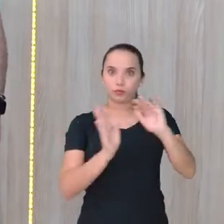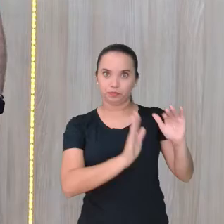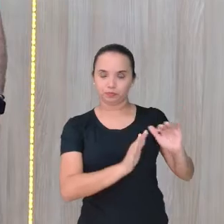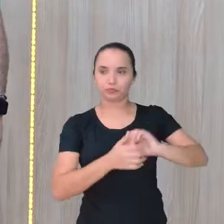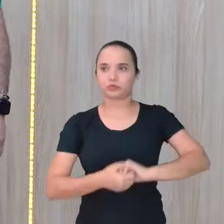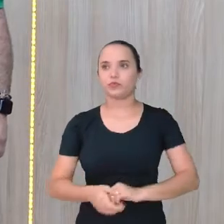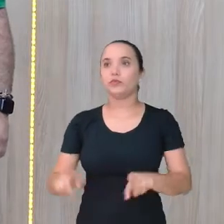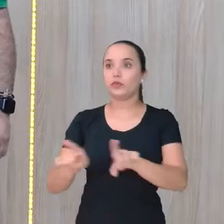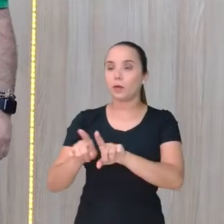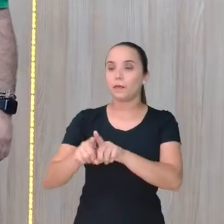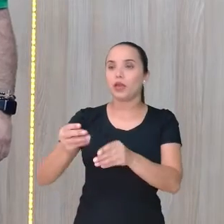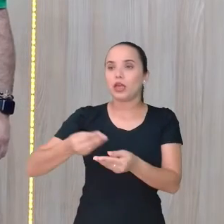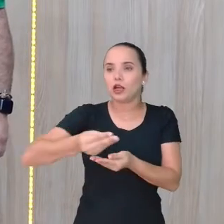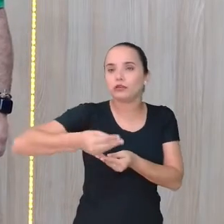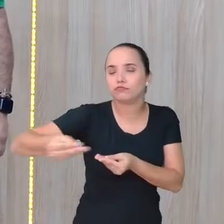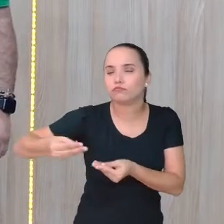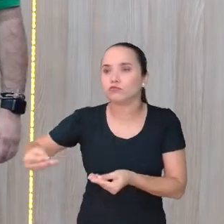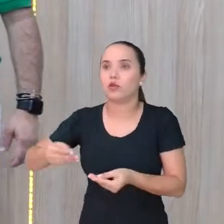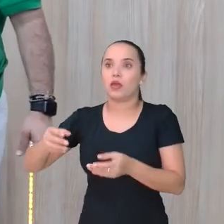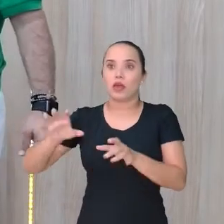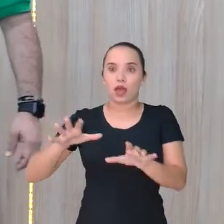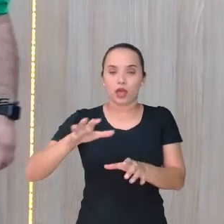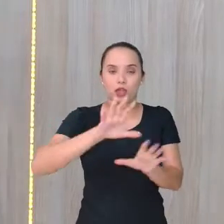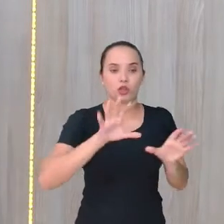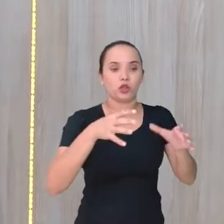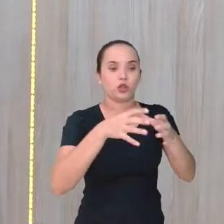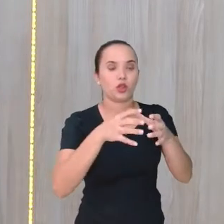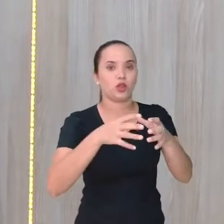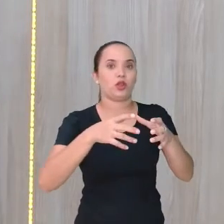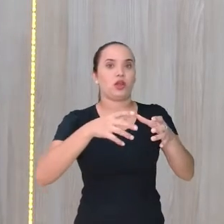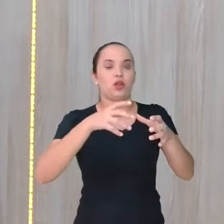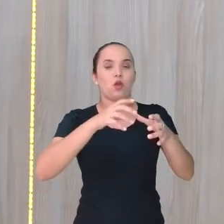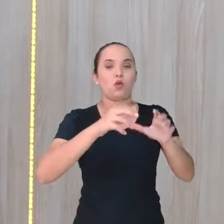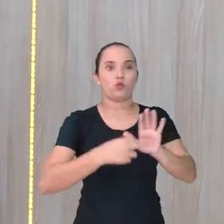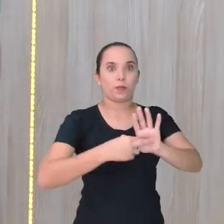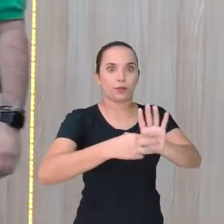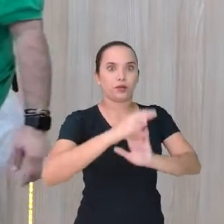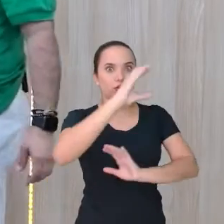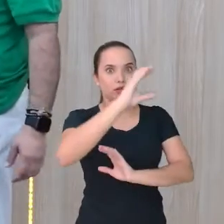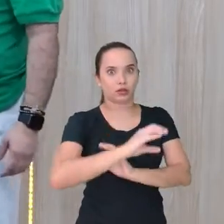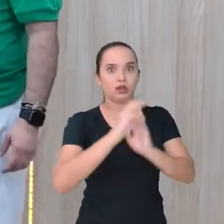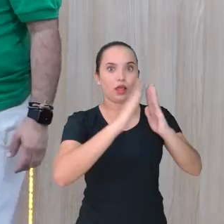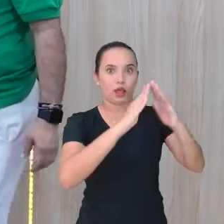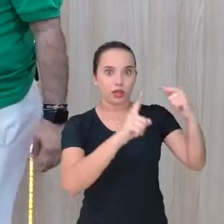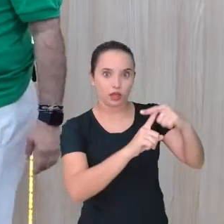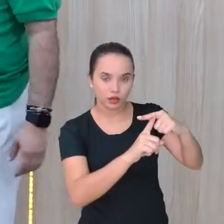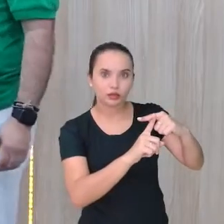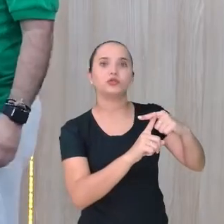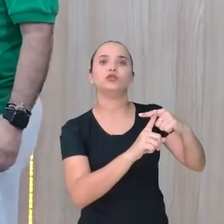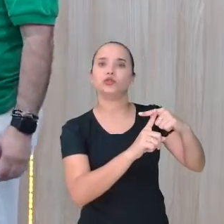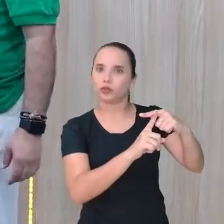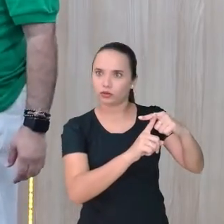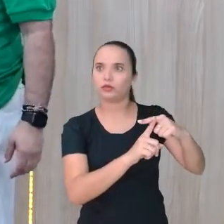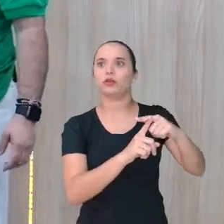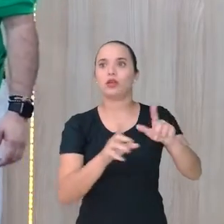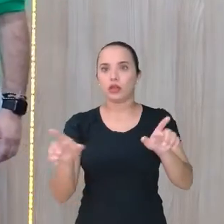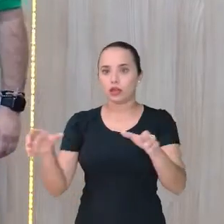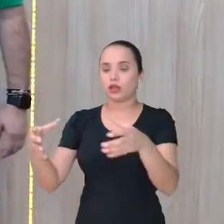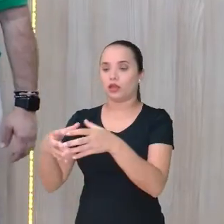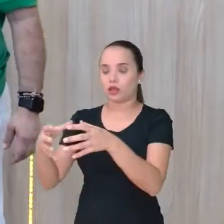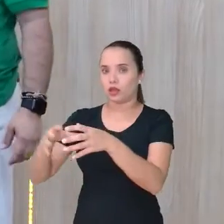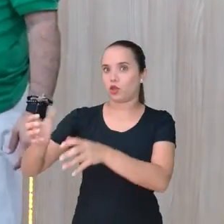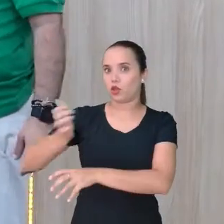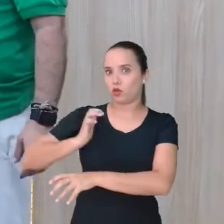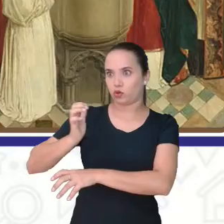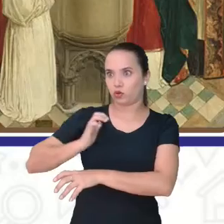ele distribuiu terras entre o clero e a nobreza. O clero são os representantes da igreja. Veja aqui, ó, a gente tem uma imagem,